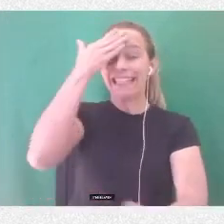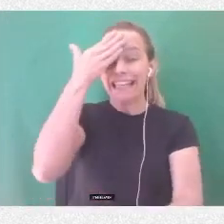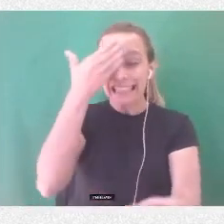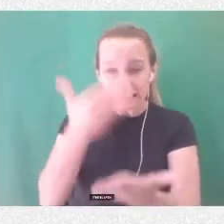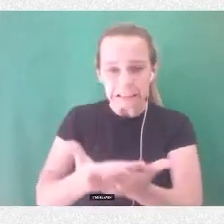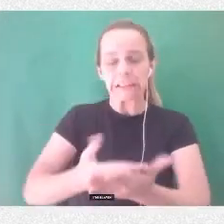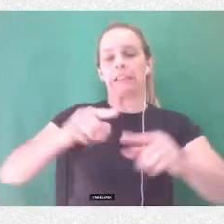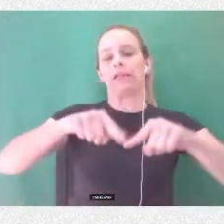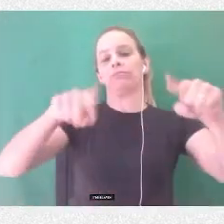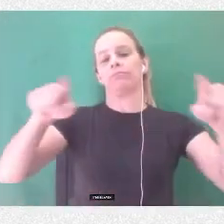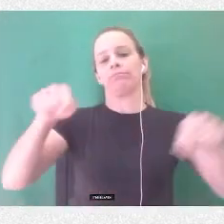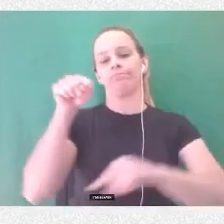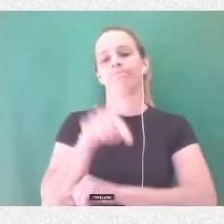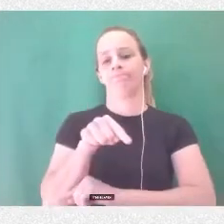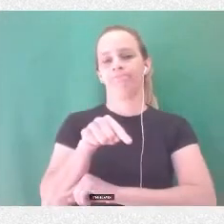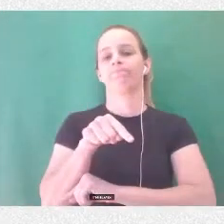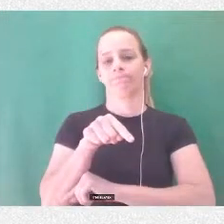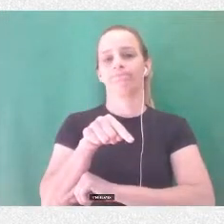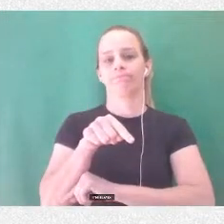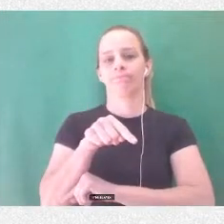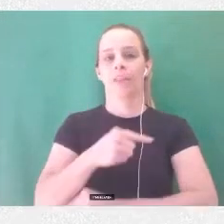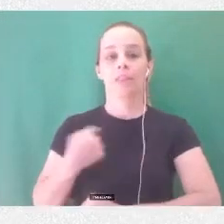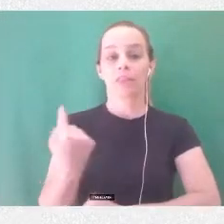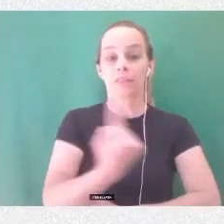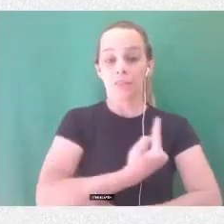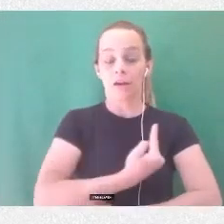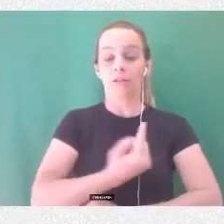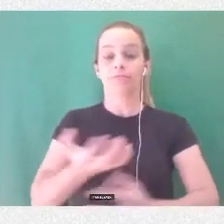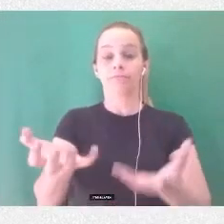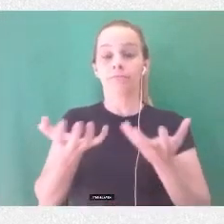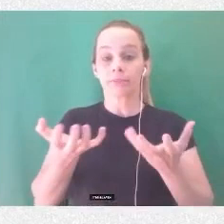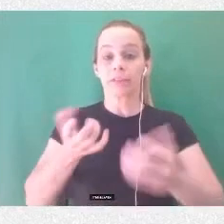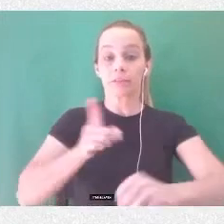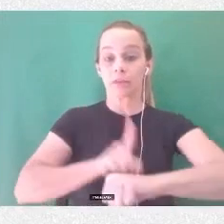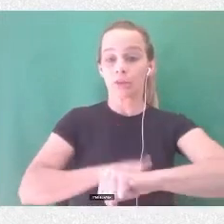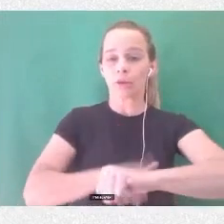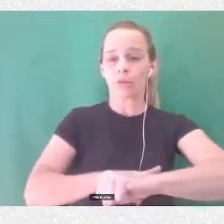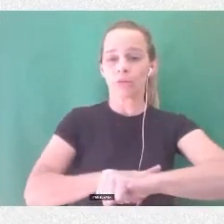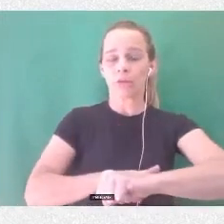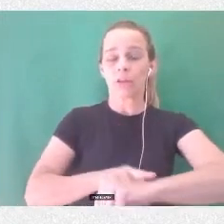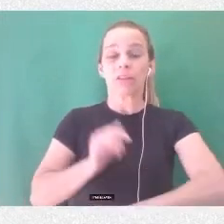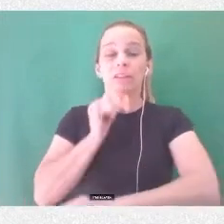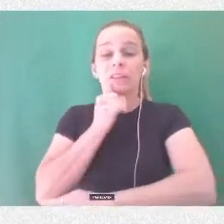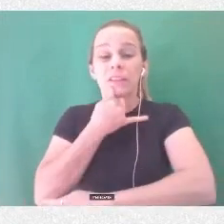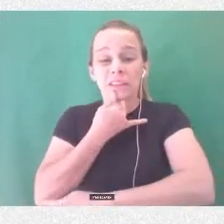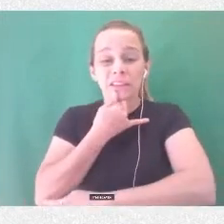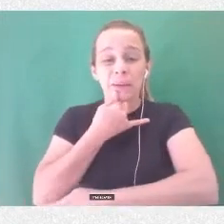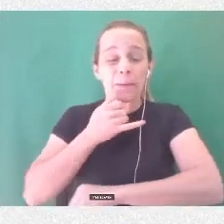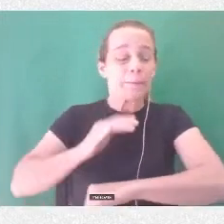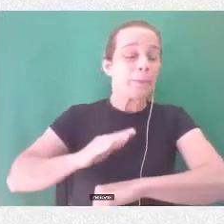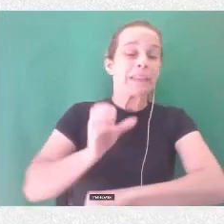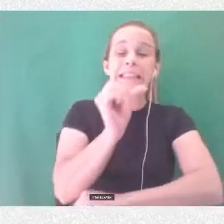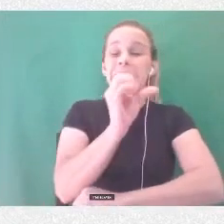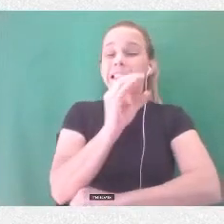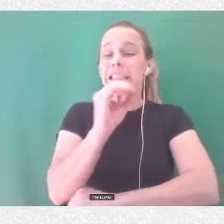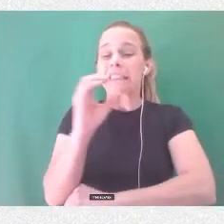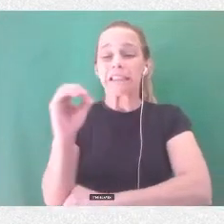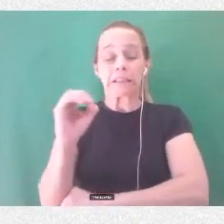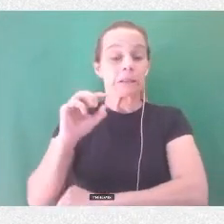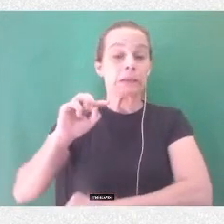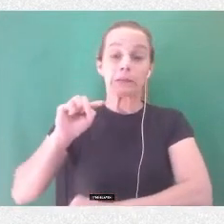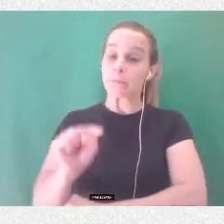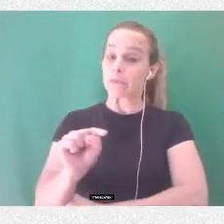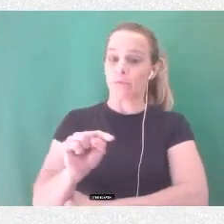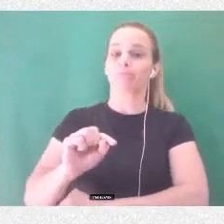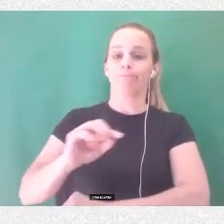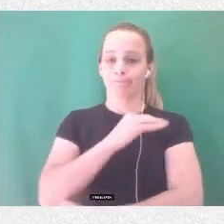ciência. Nós queremos também, nesse instante, lamentar as quase 600 mil mortes que aconteceram